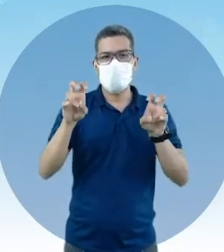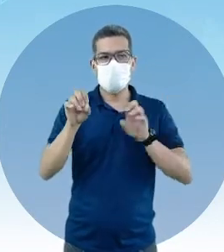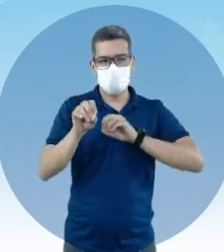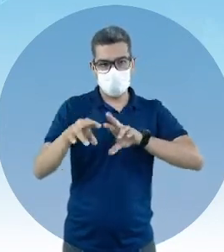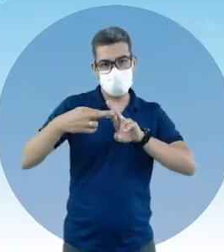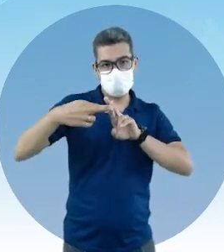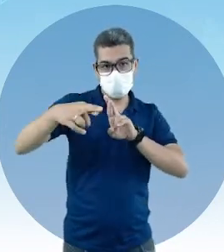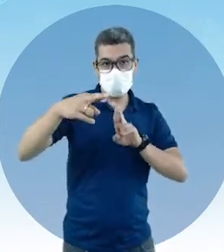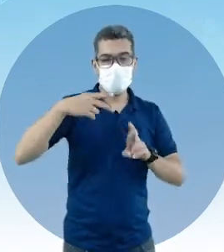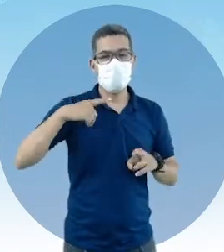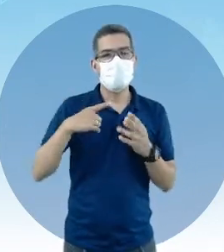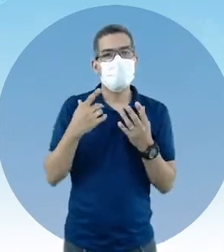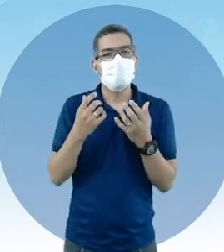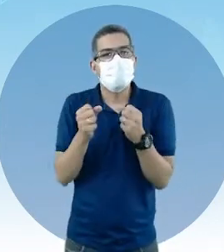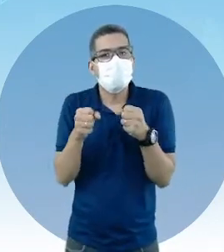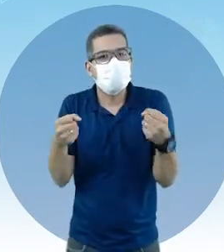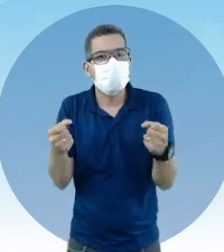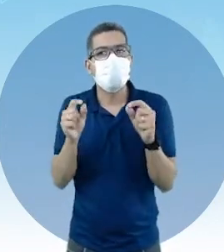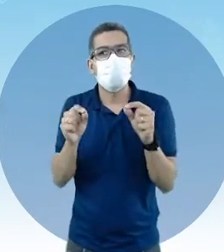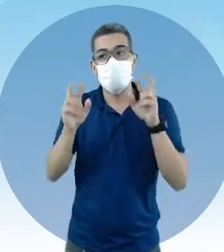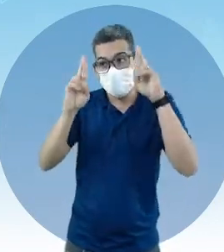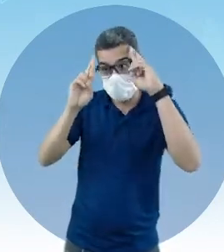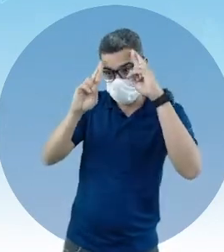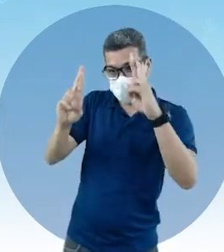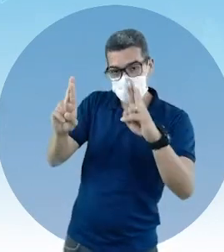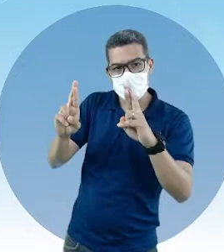série busca o quê? O respeito, a